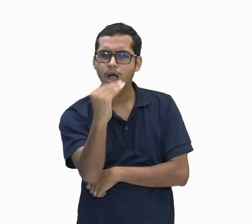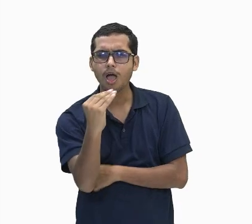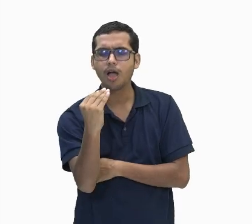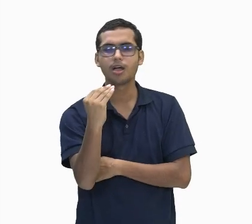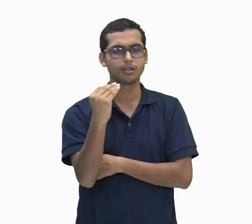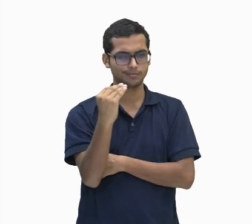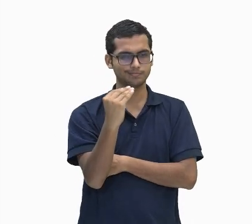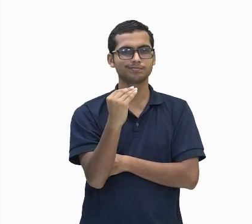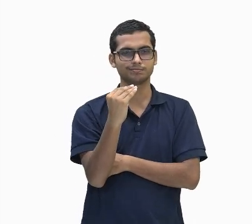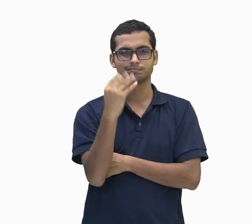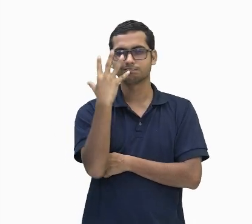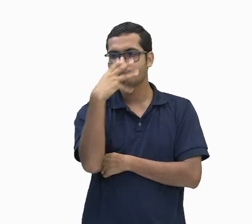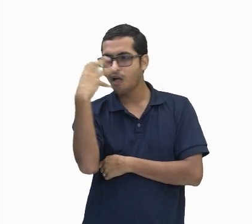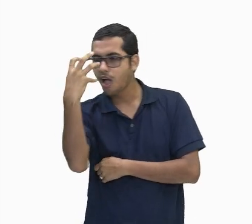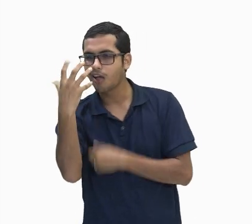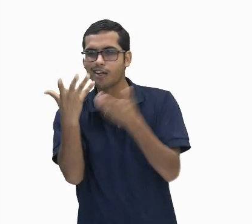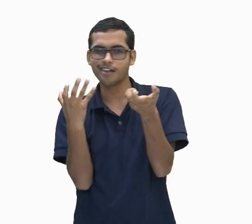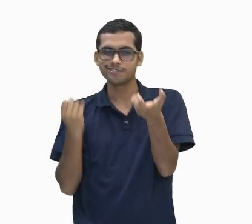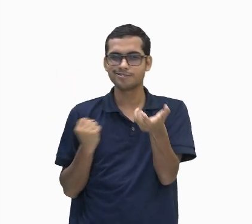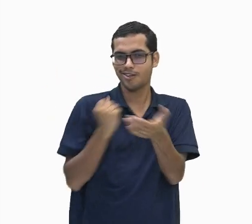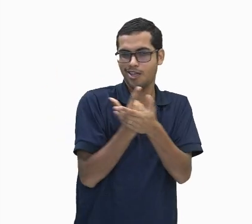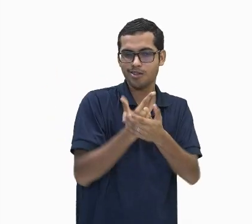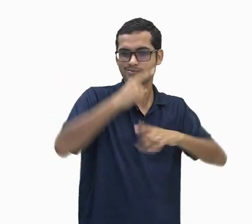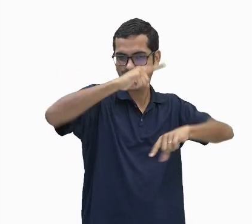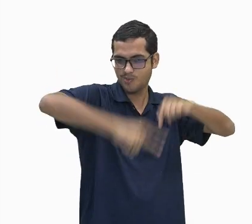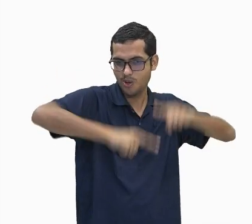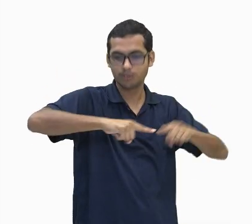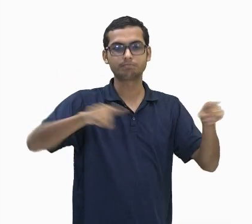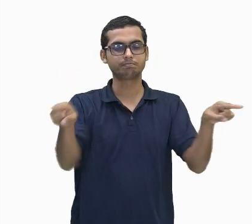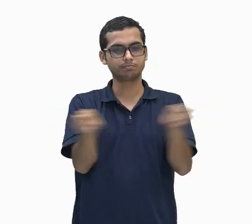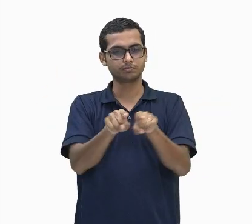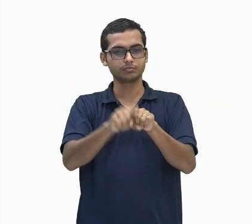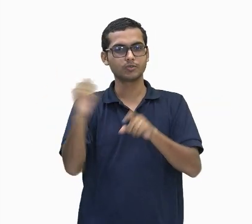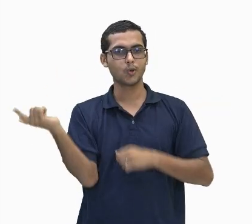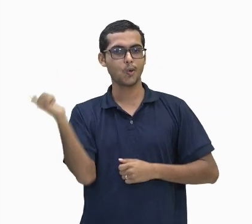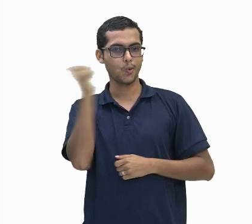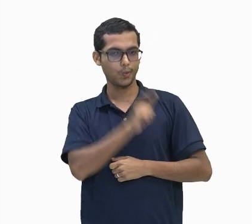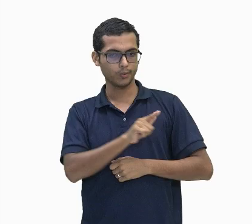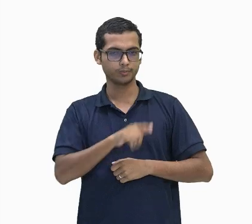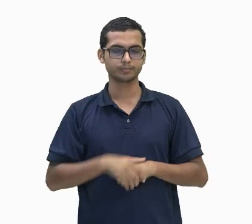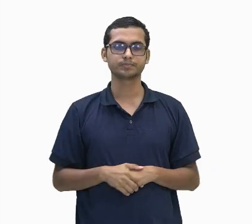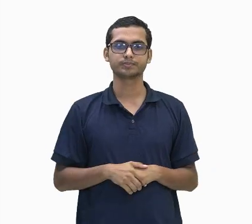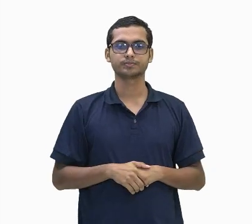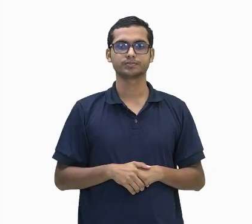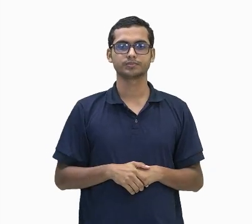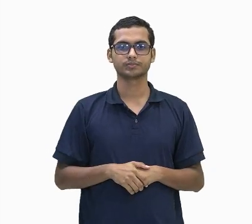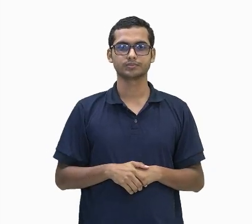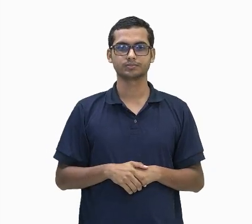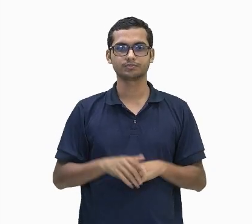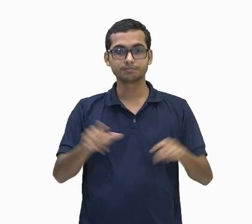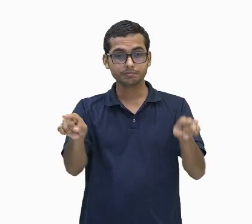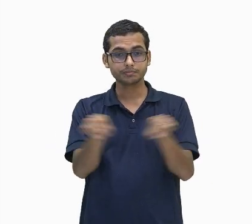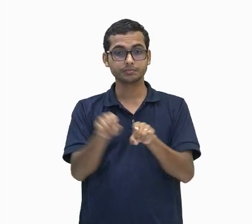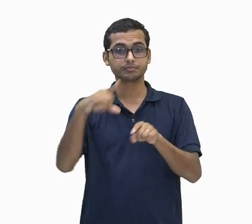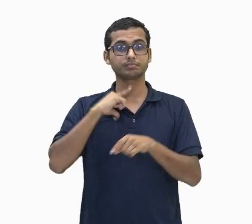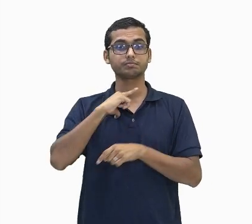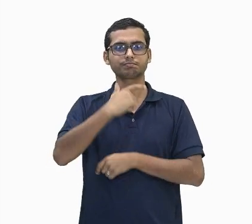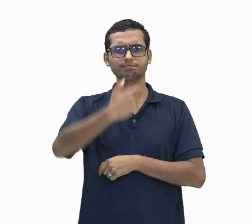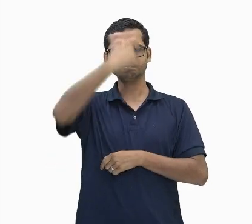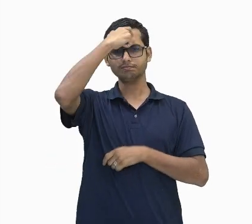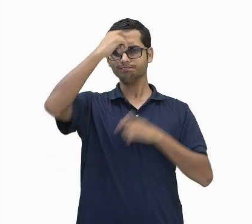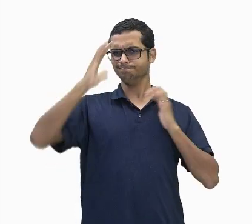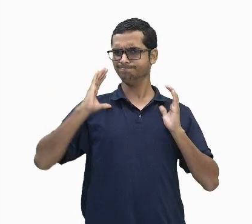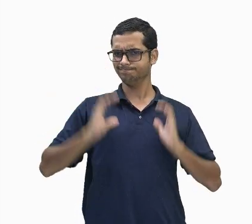a consumir um produto, comprar, adquirir algo ou adotar um comportamento que vai